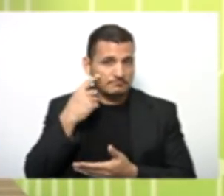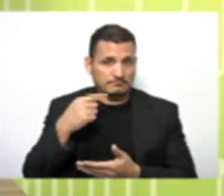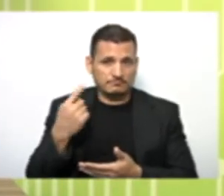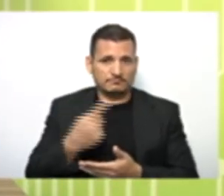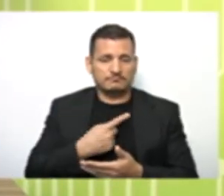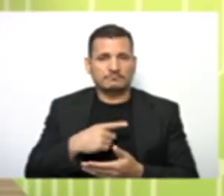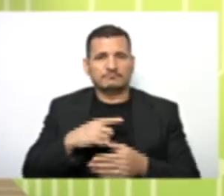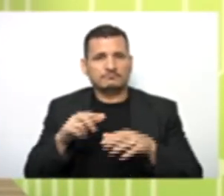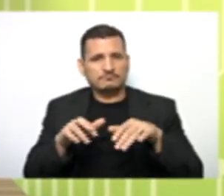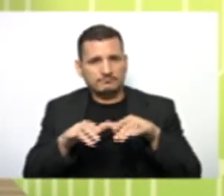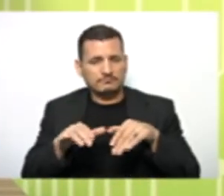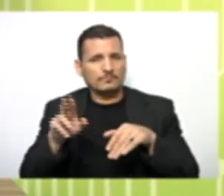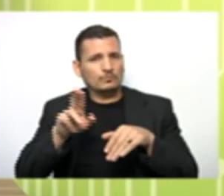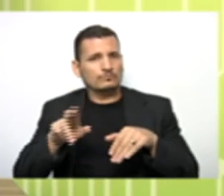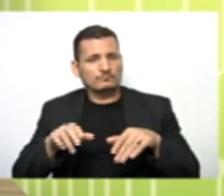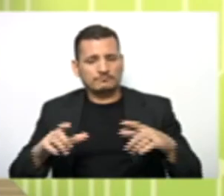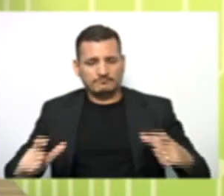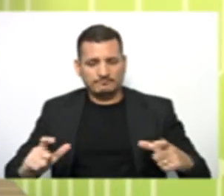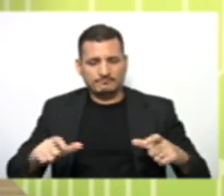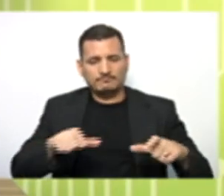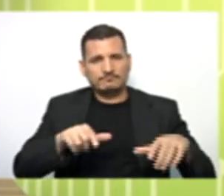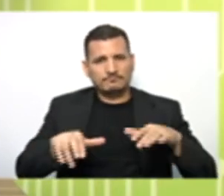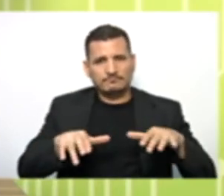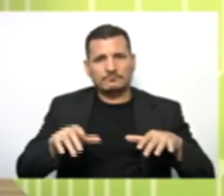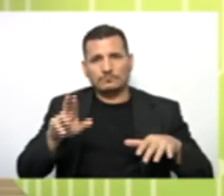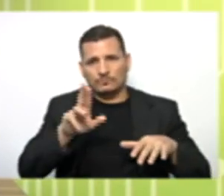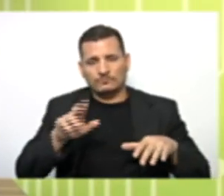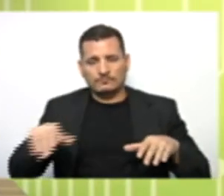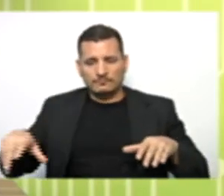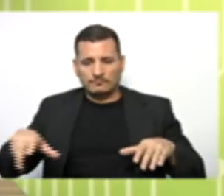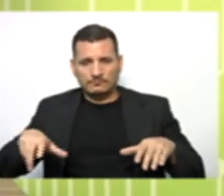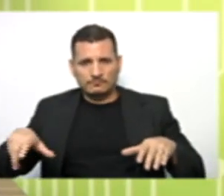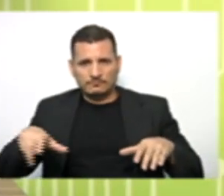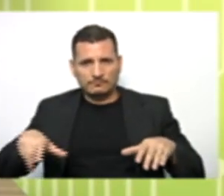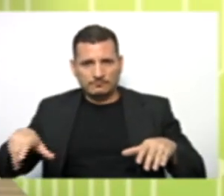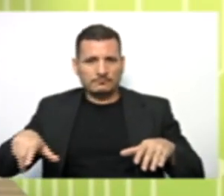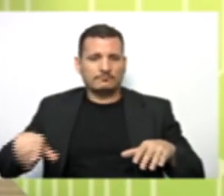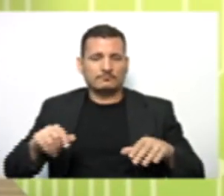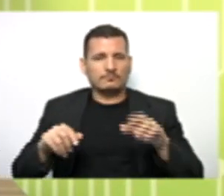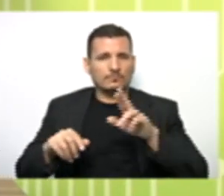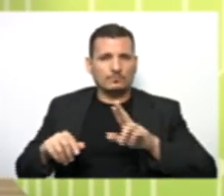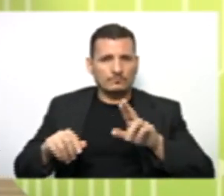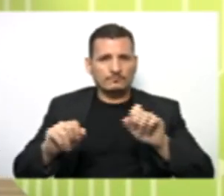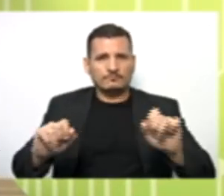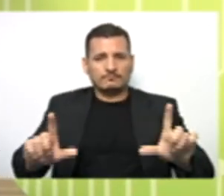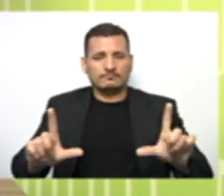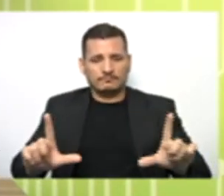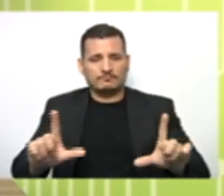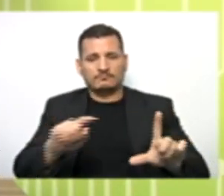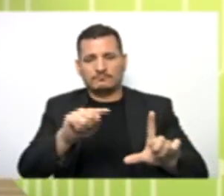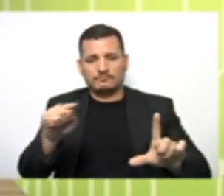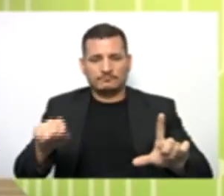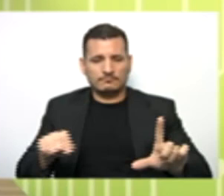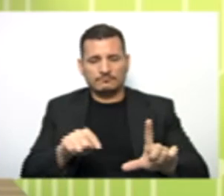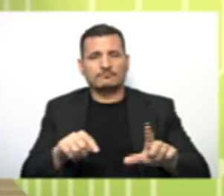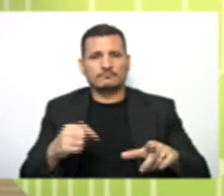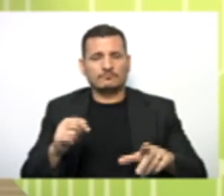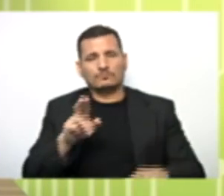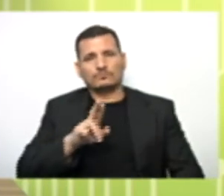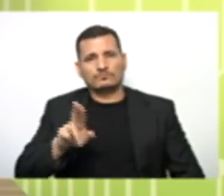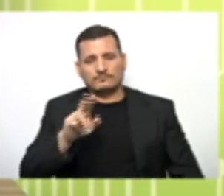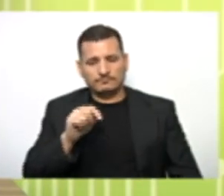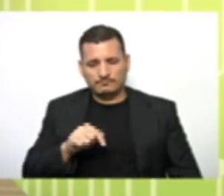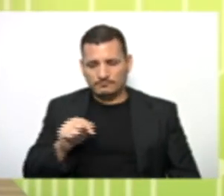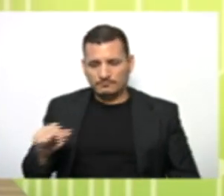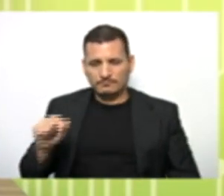nós estamos usando o teclado, nós estamos usando o mouse, nós estamos usando a tela, não é? Nós estamos usando